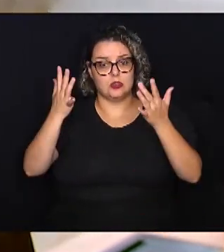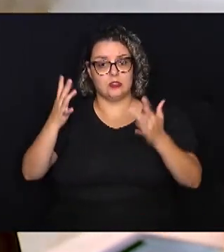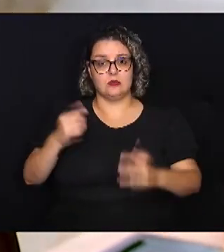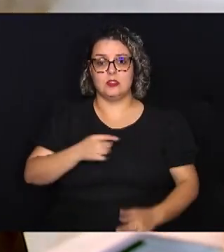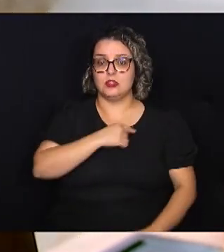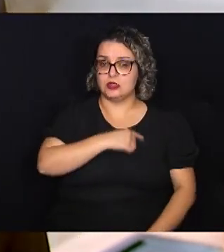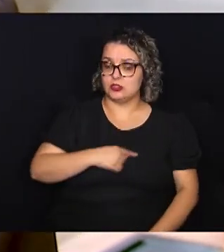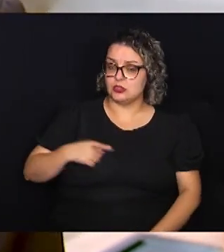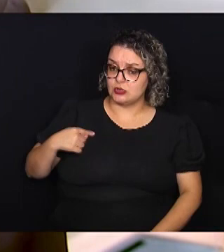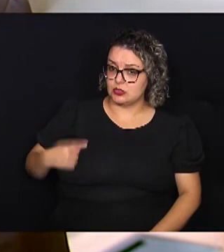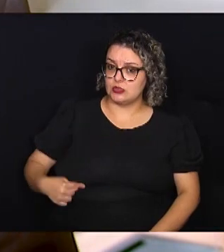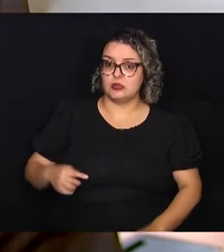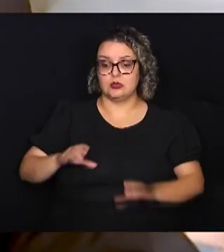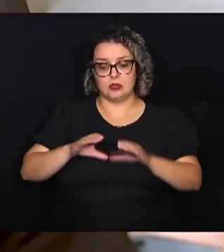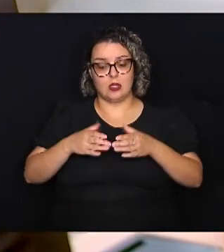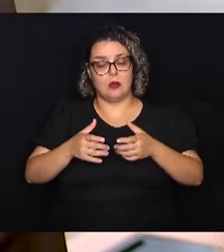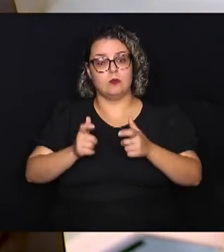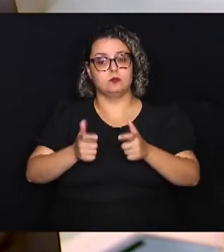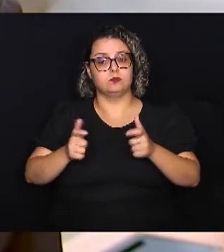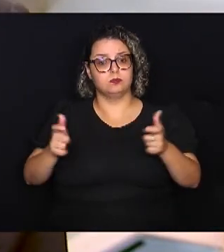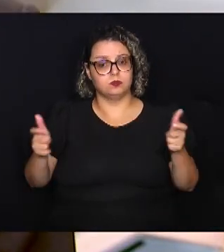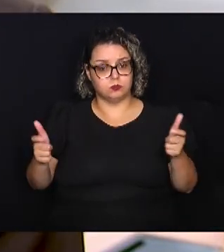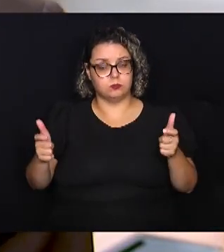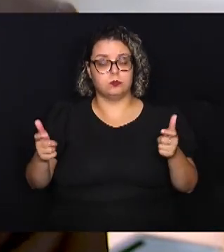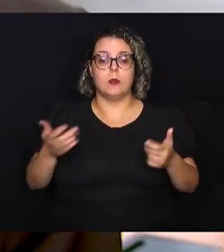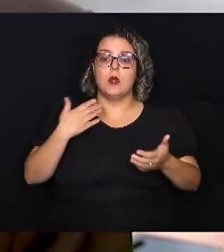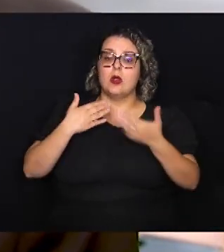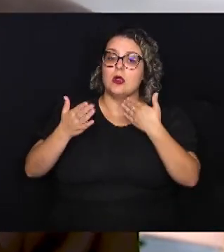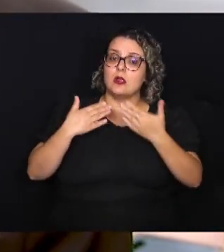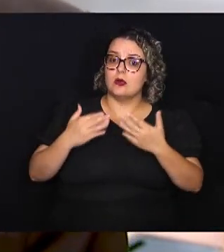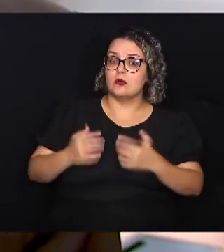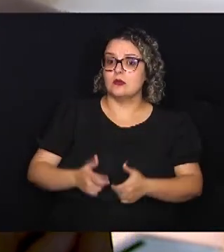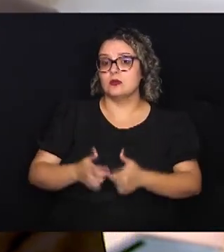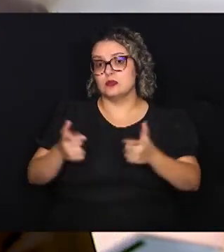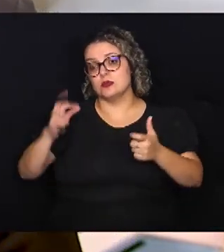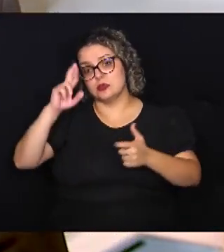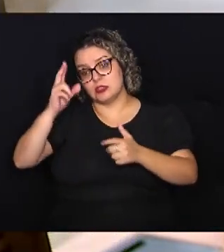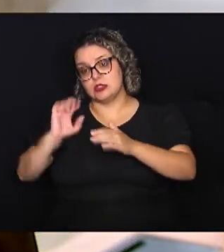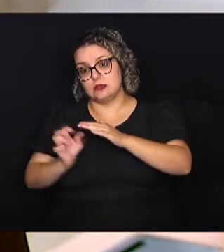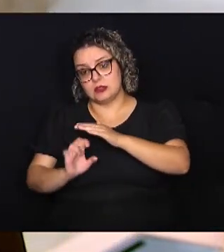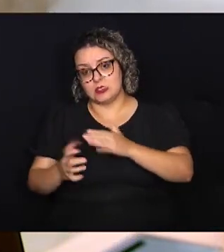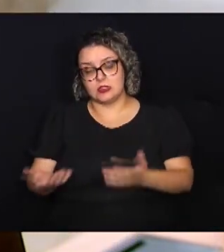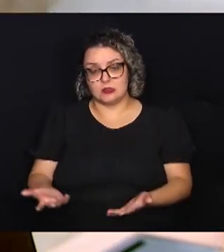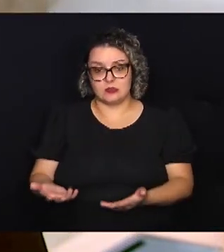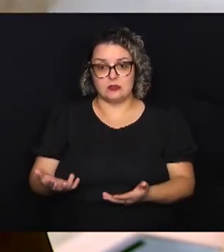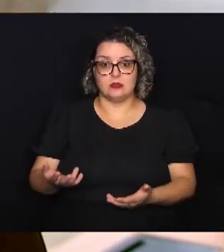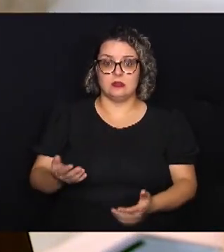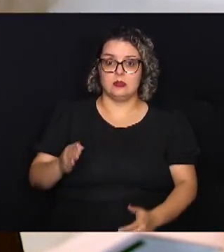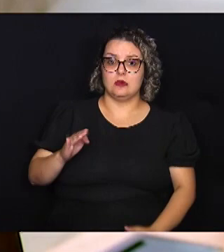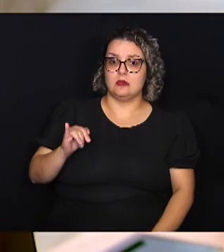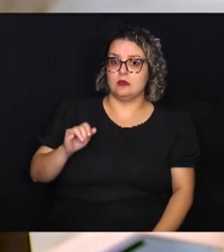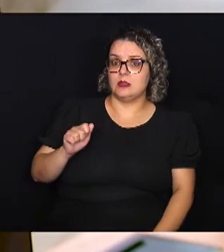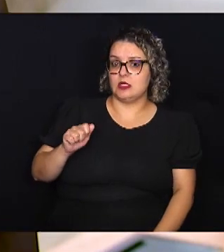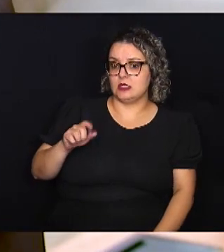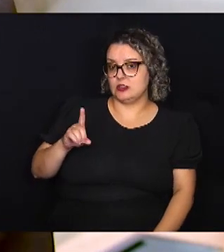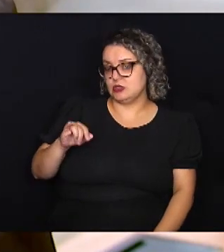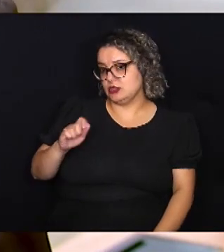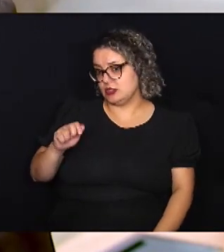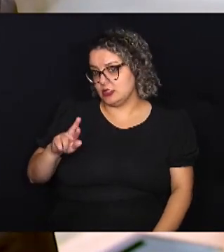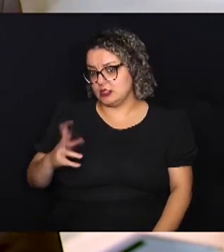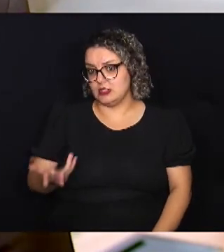e a comunidade aqui só cresce. E em conversa com os grandes empresários da cidade, relacionada à BID,